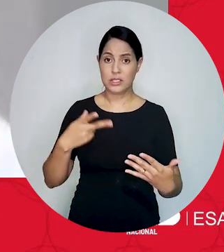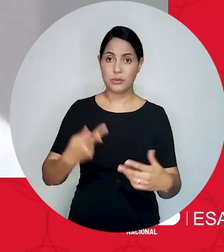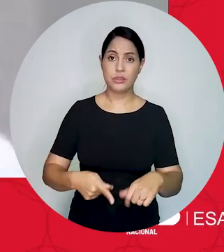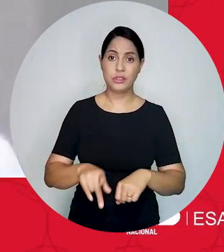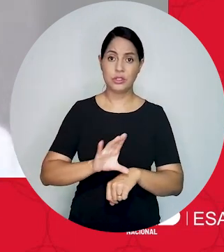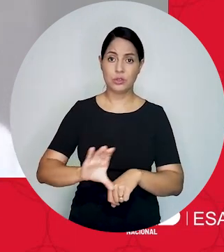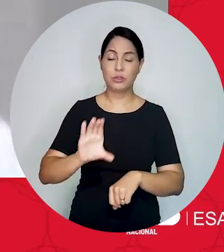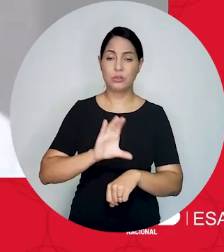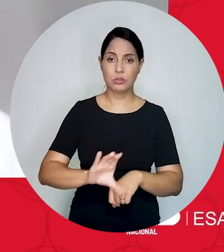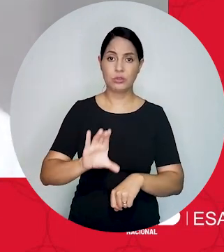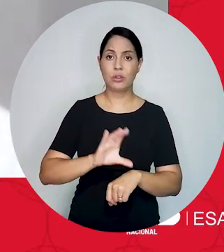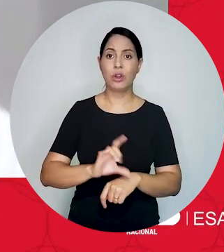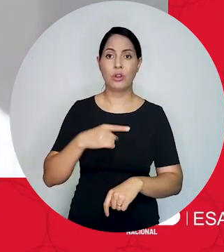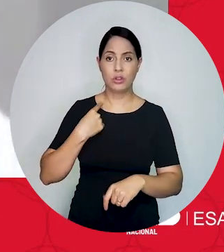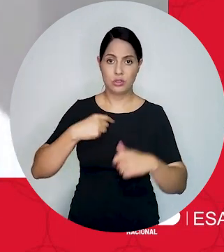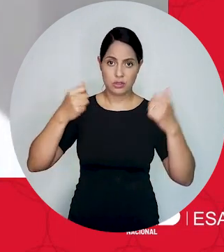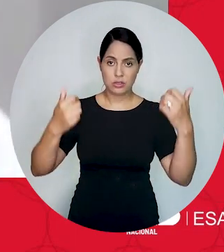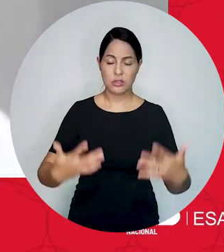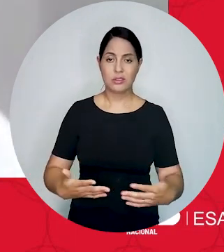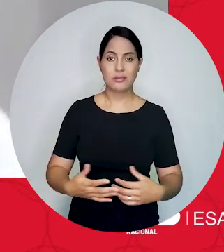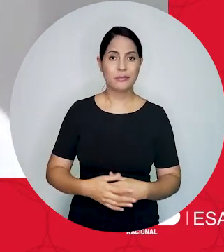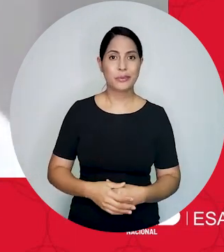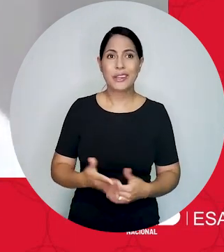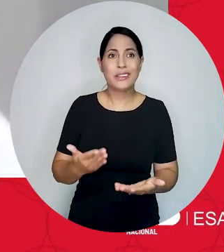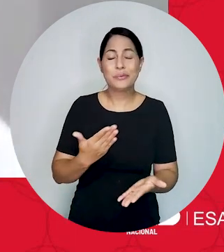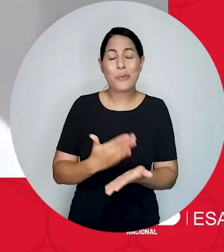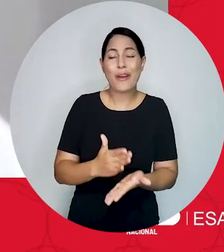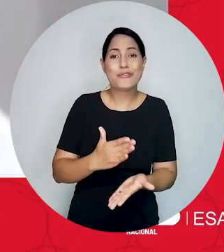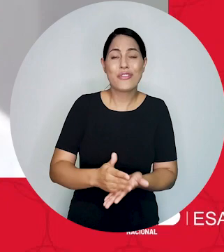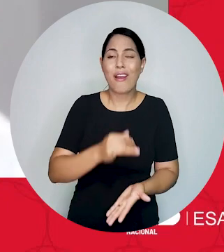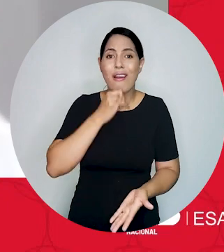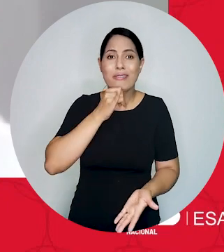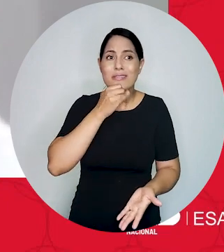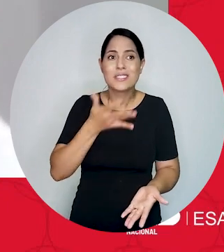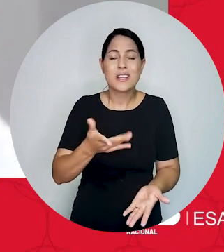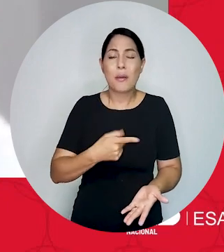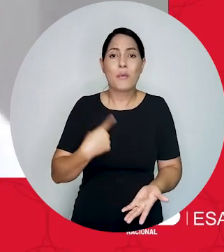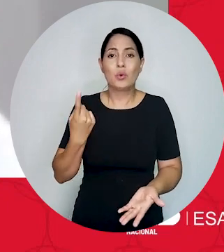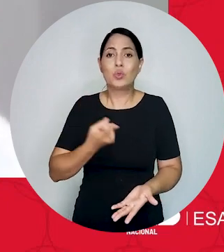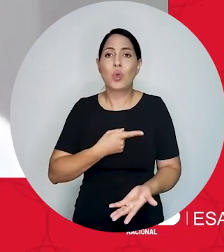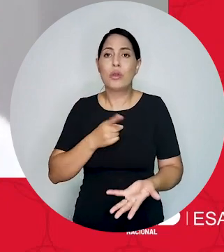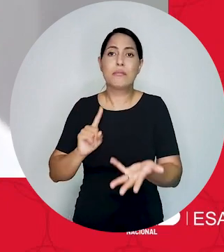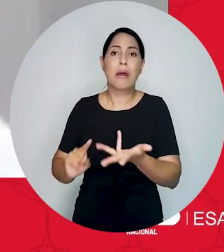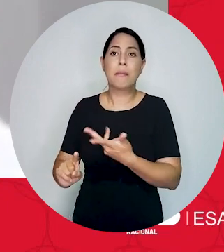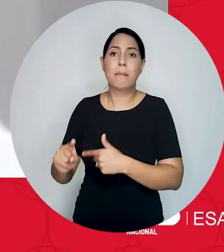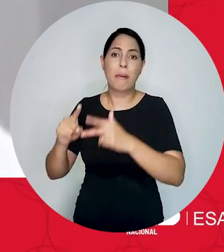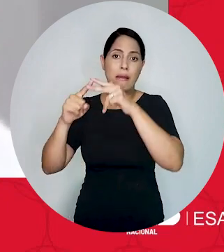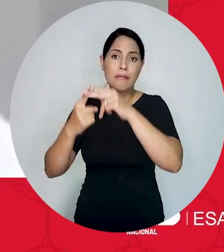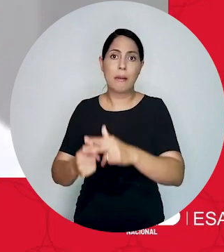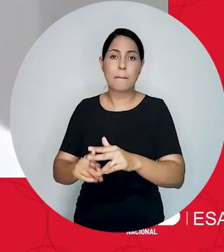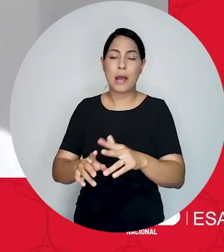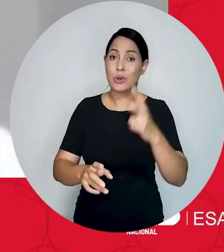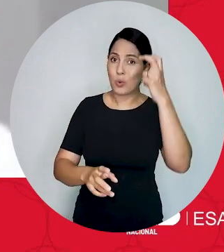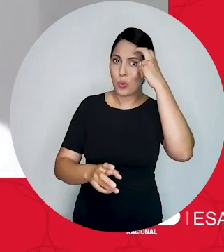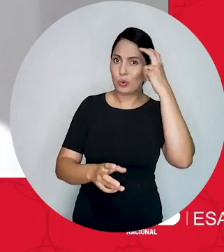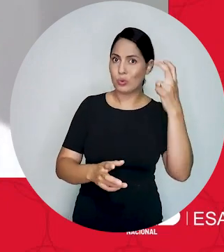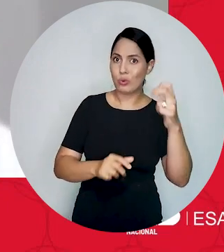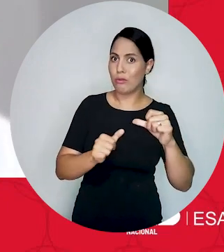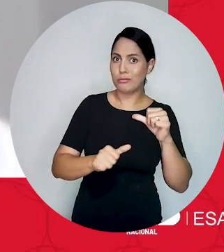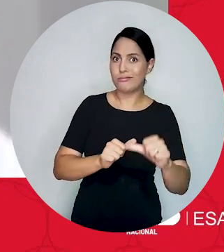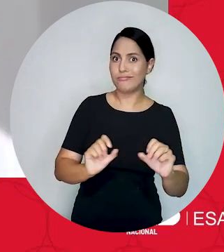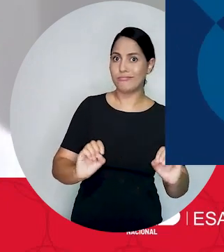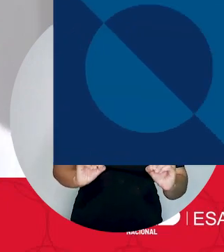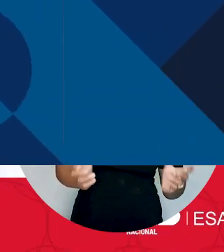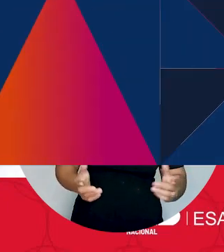do curso, né? Então, de nada adianta, mais uma vez, utilizar ferramentas, processos, se a gente não tiver